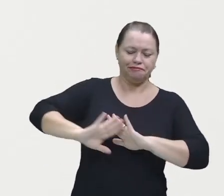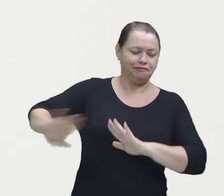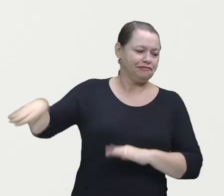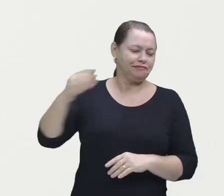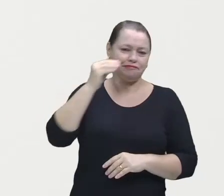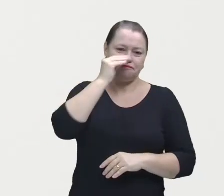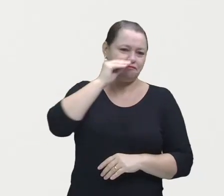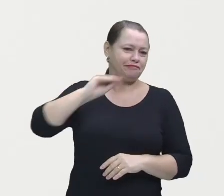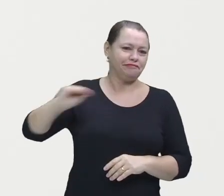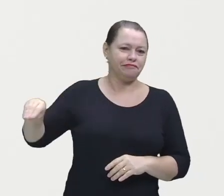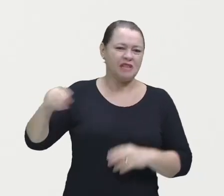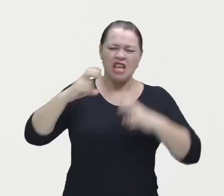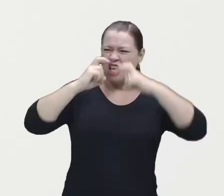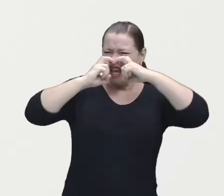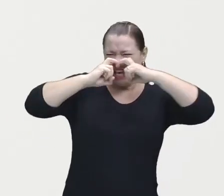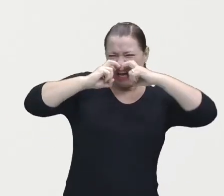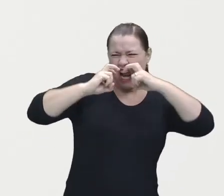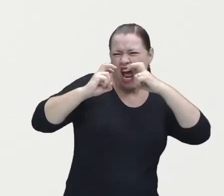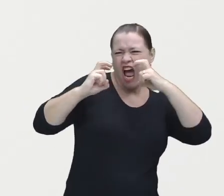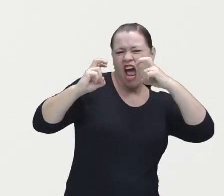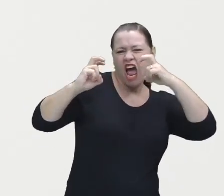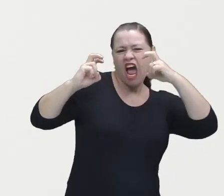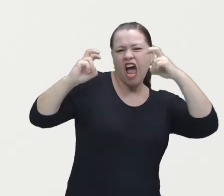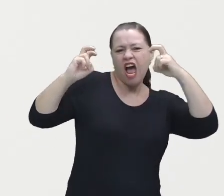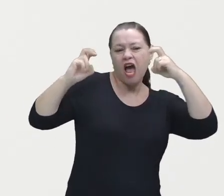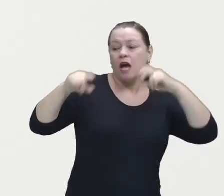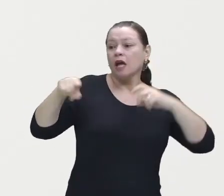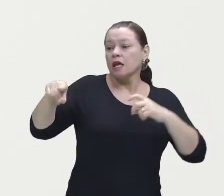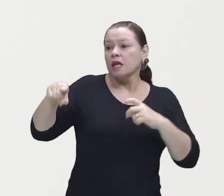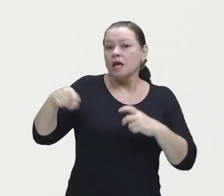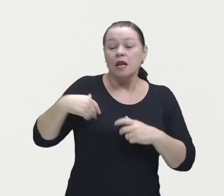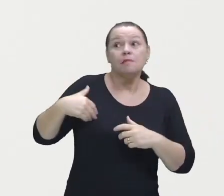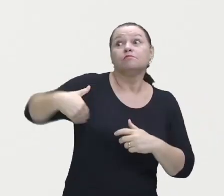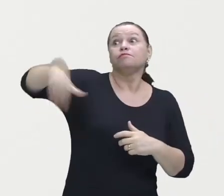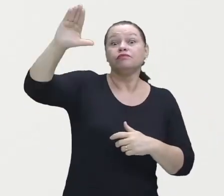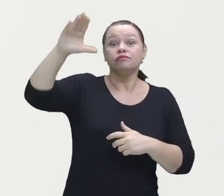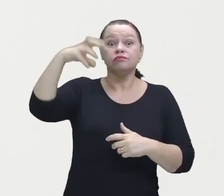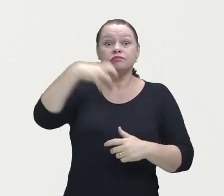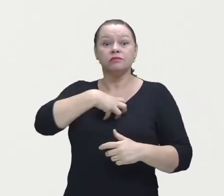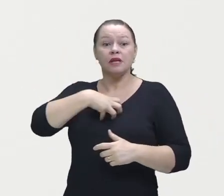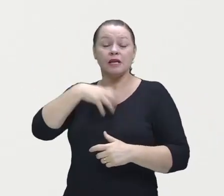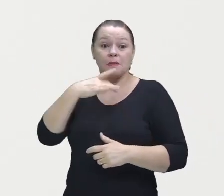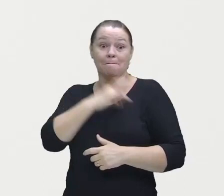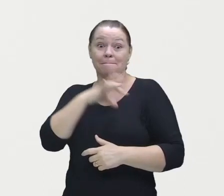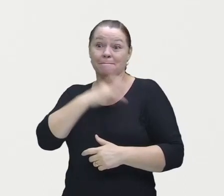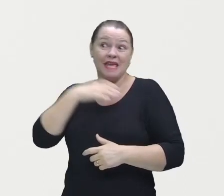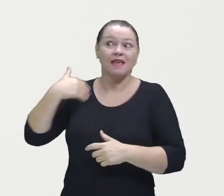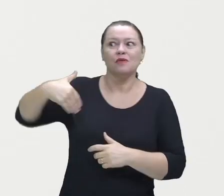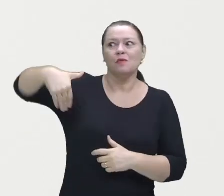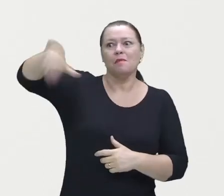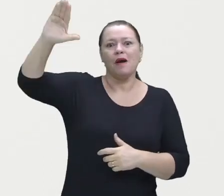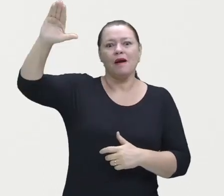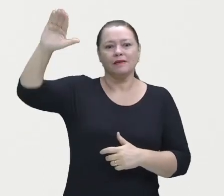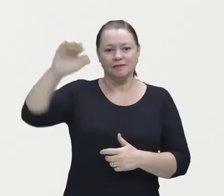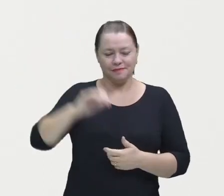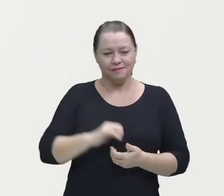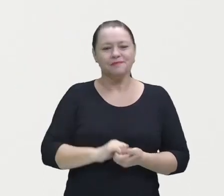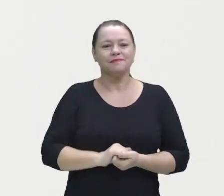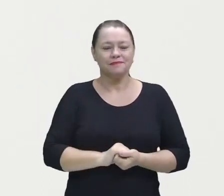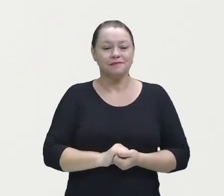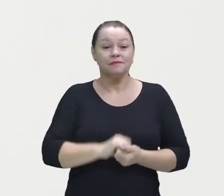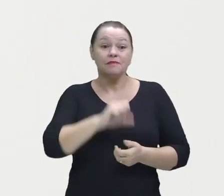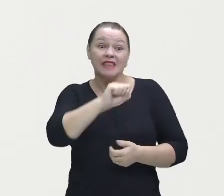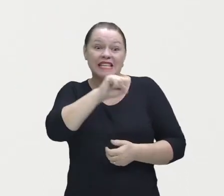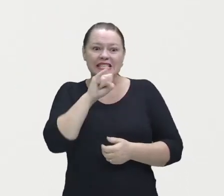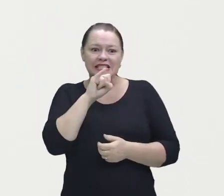não. Grito bem alto que ele fica com o maior medão. Se a